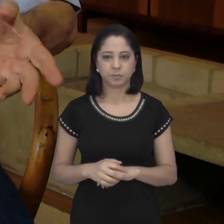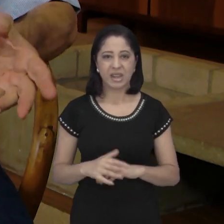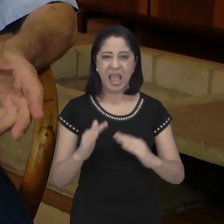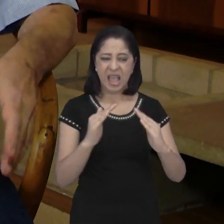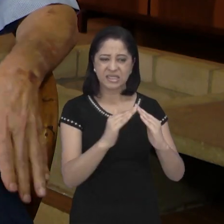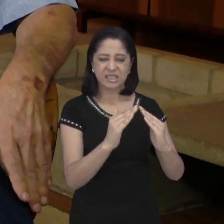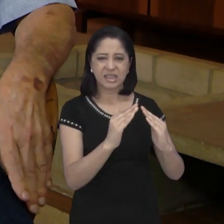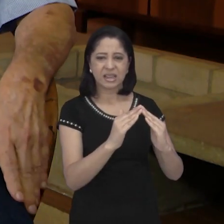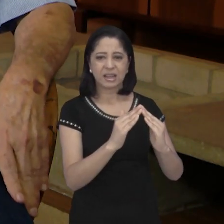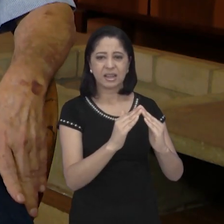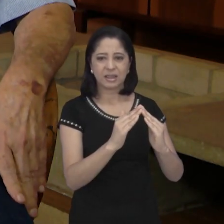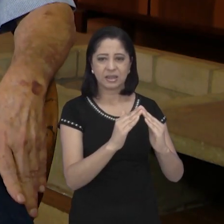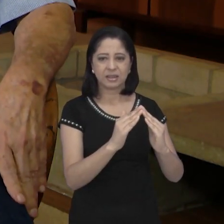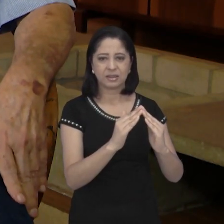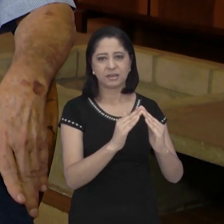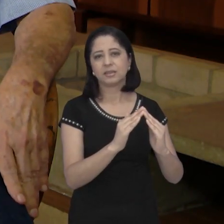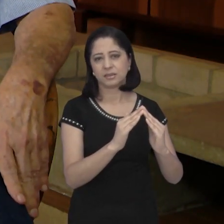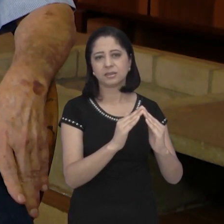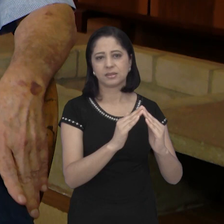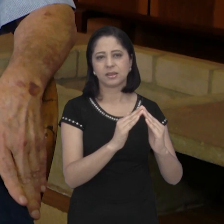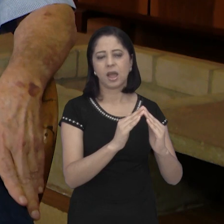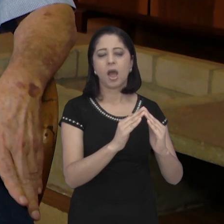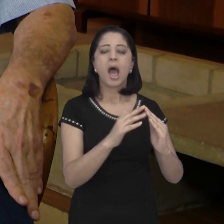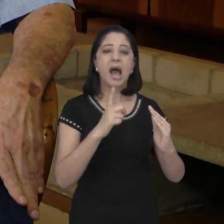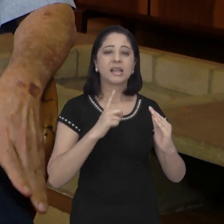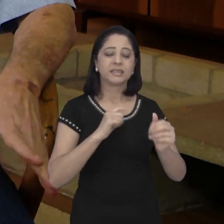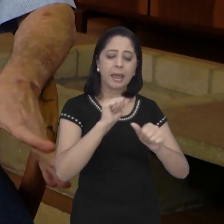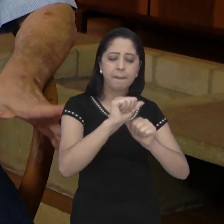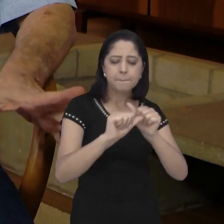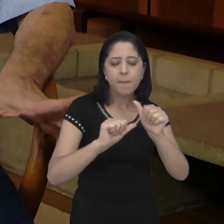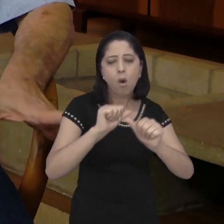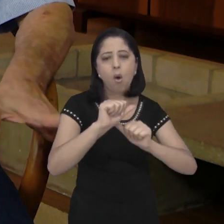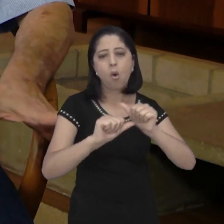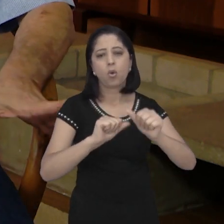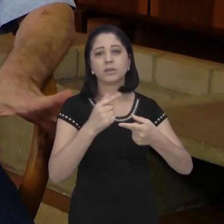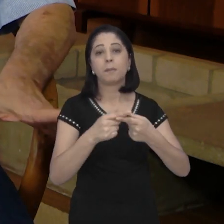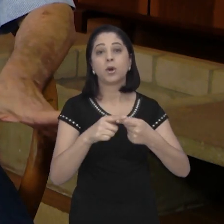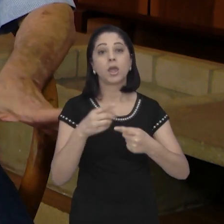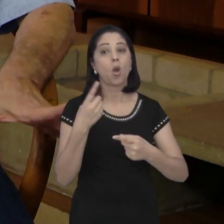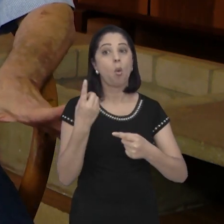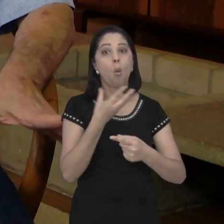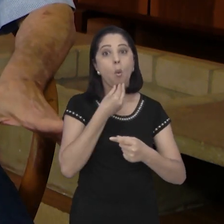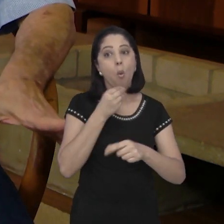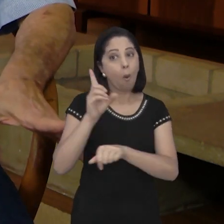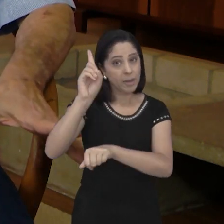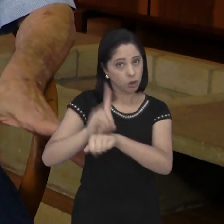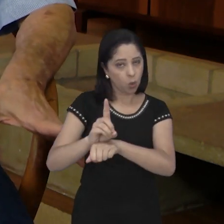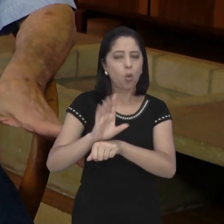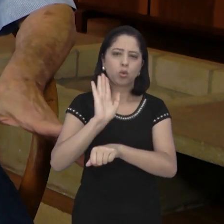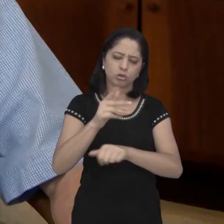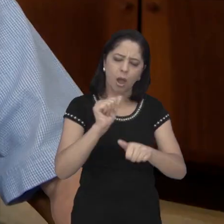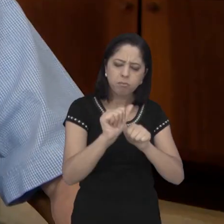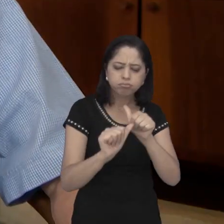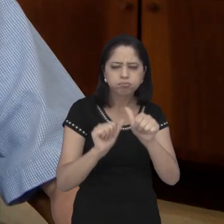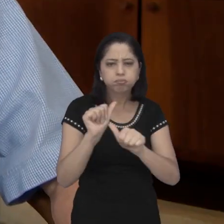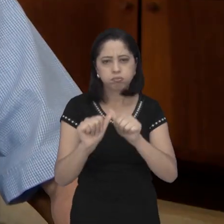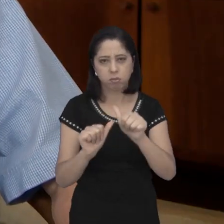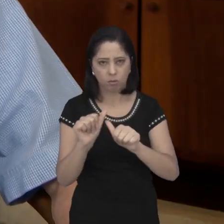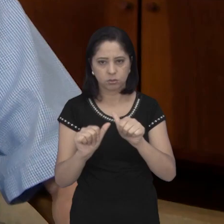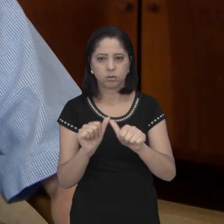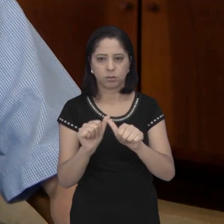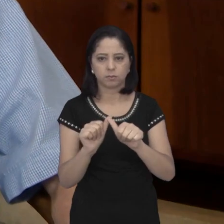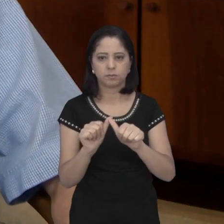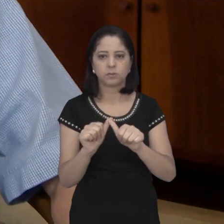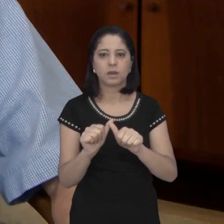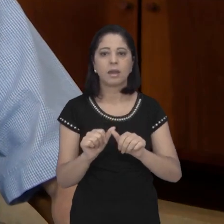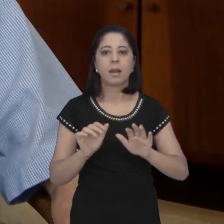procurei chegar mais próximo do projeto original, mas não mexi em mais nada do que tinha sido, do